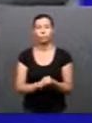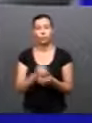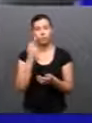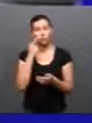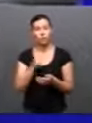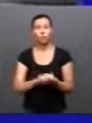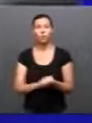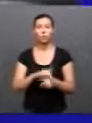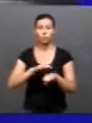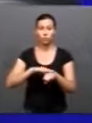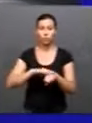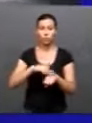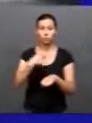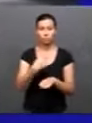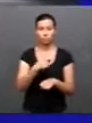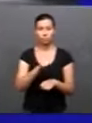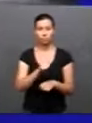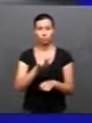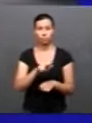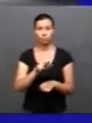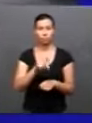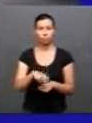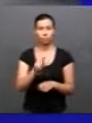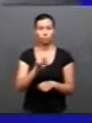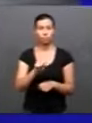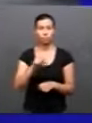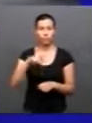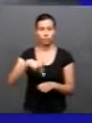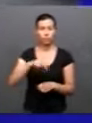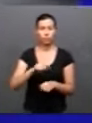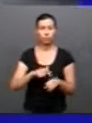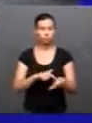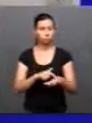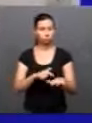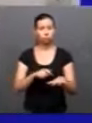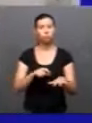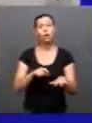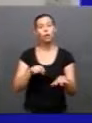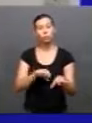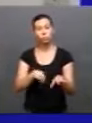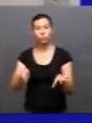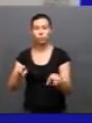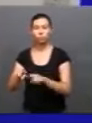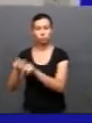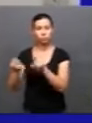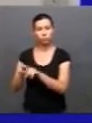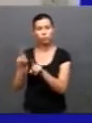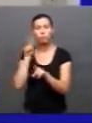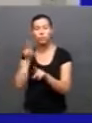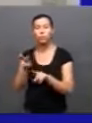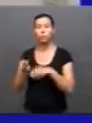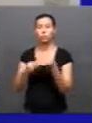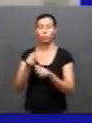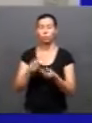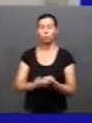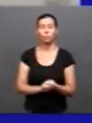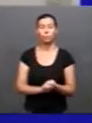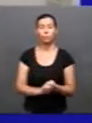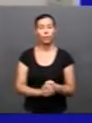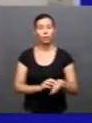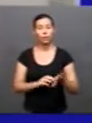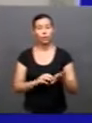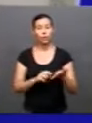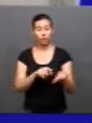com doença de Parkinson. Veja agora parte da reportagem. A luva, ela tenta registrar